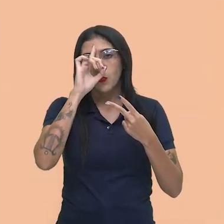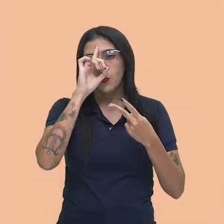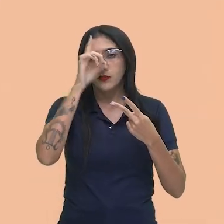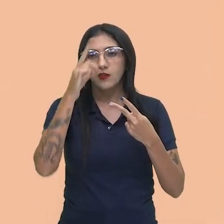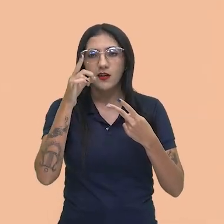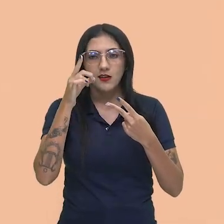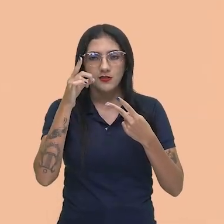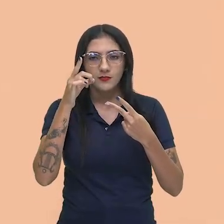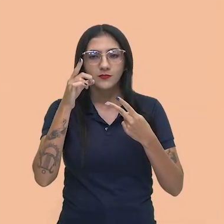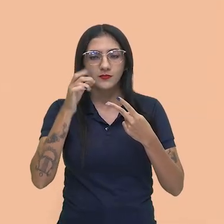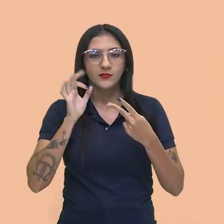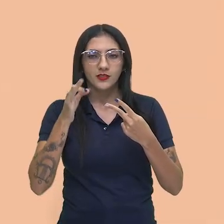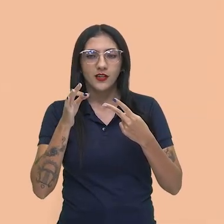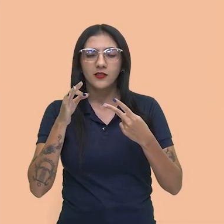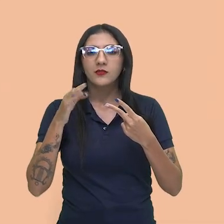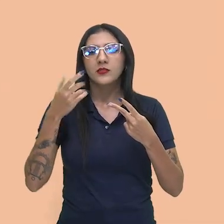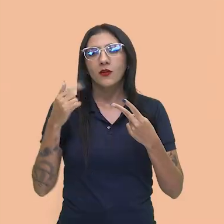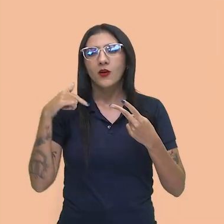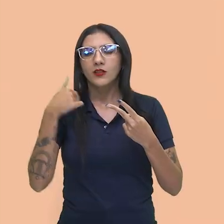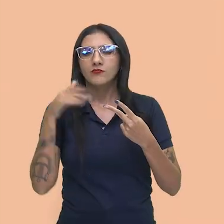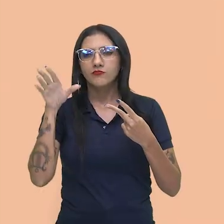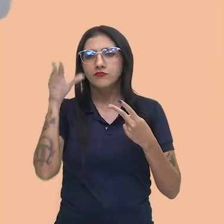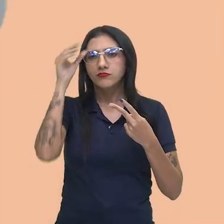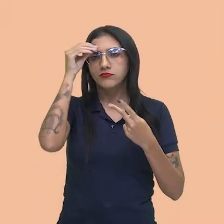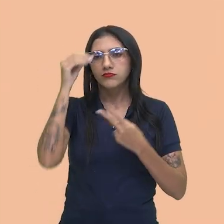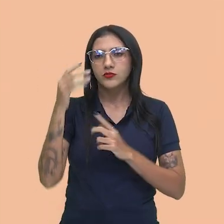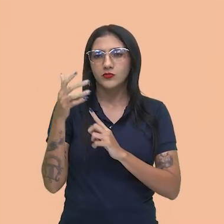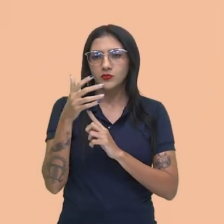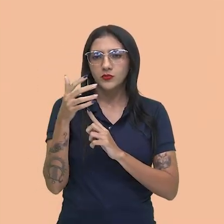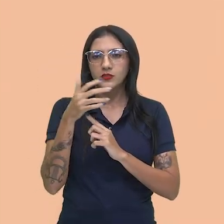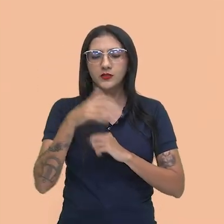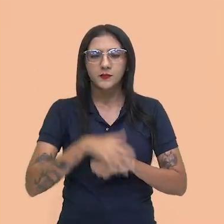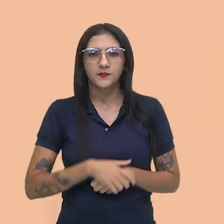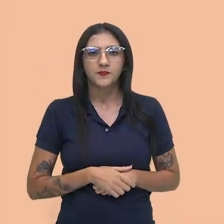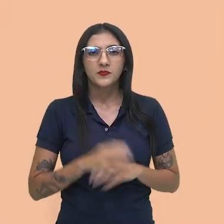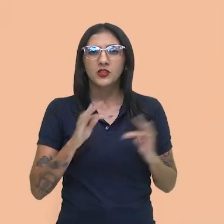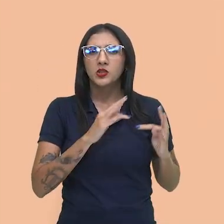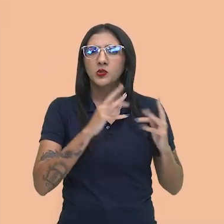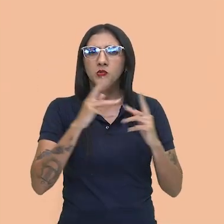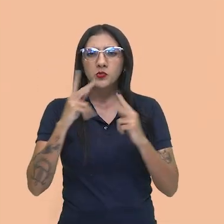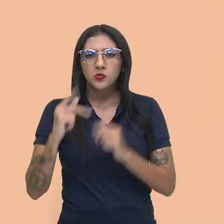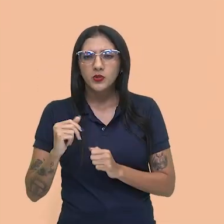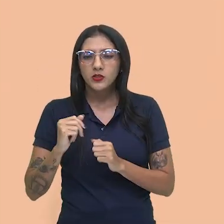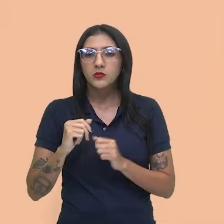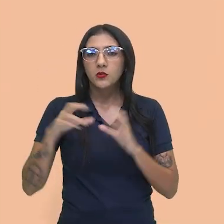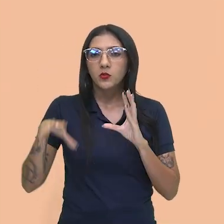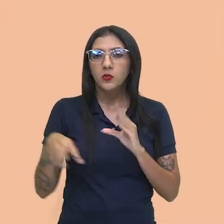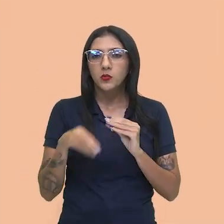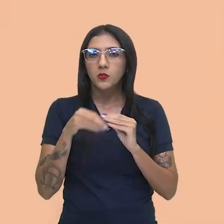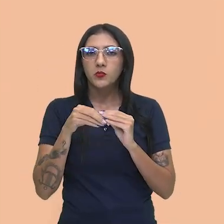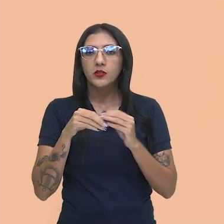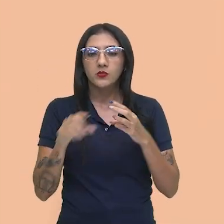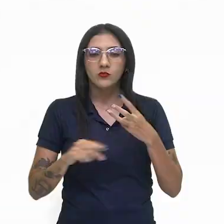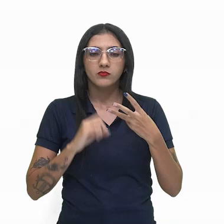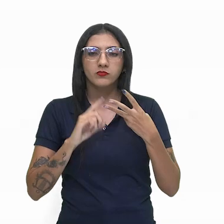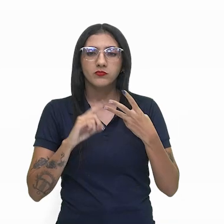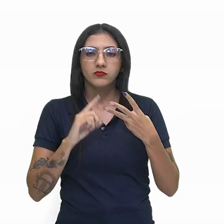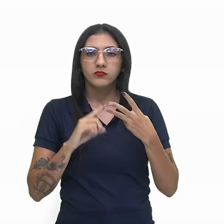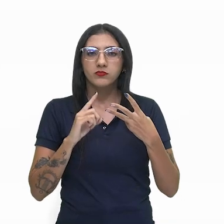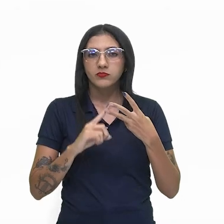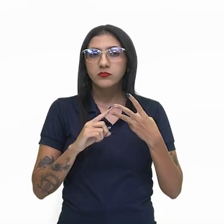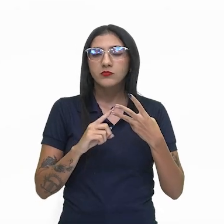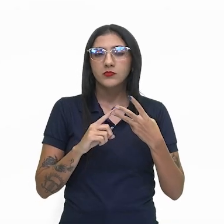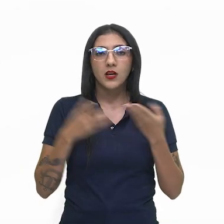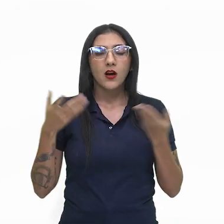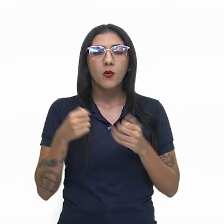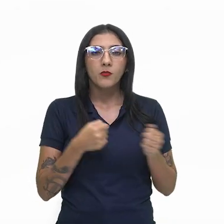das ideias. Eu coloco essas ideias aí, tá? E tudo isso vai cair naquele poder que nós chamamos de poder político, segundo